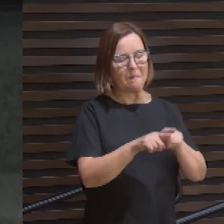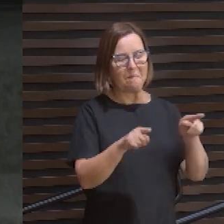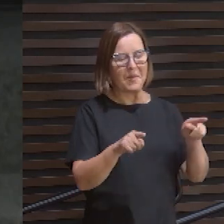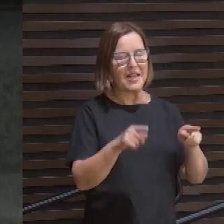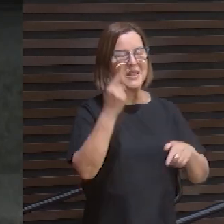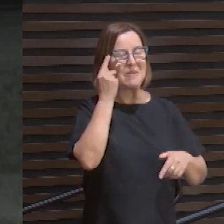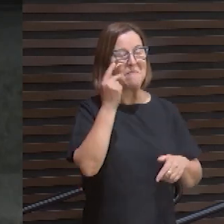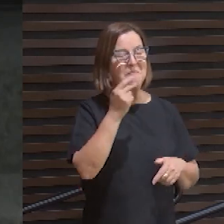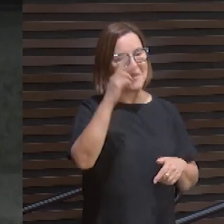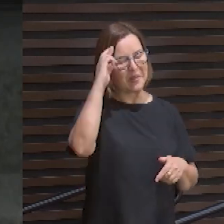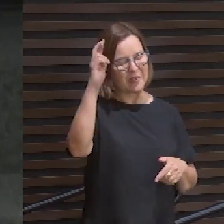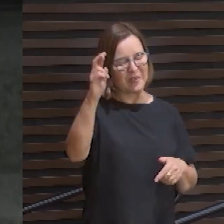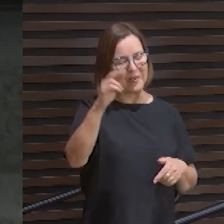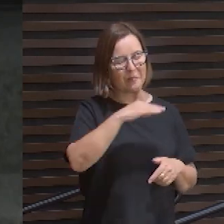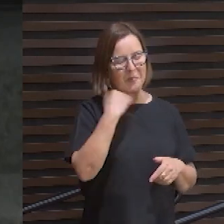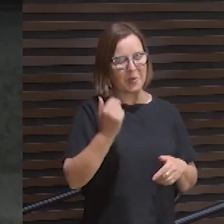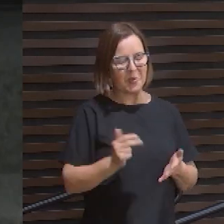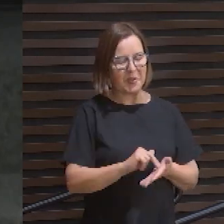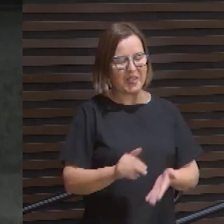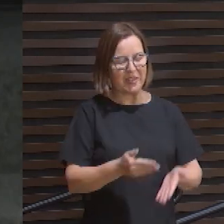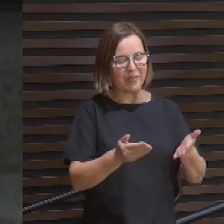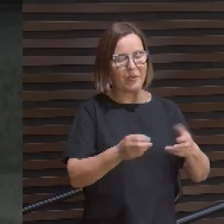por nós.